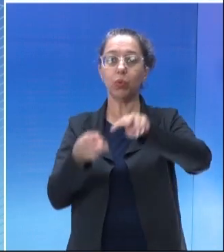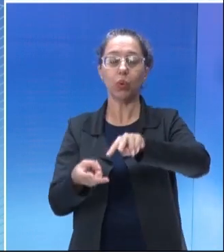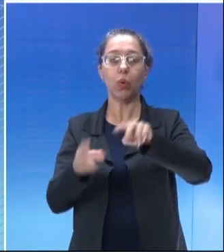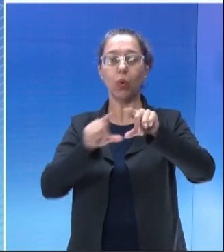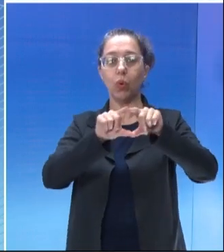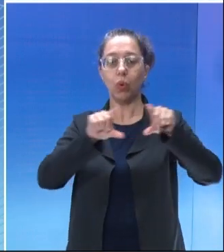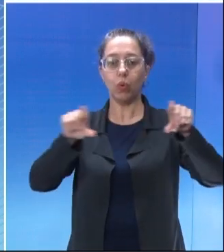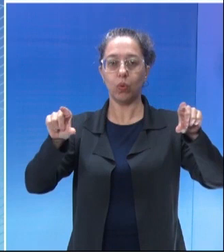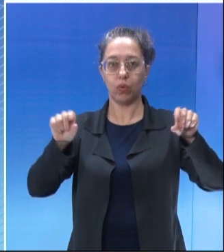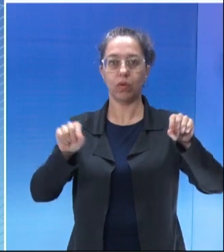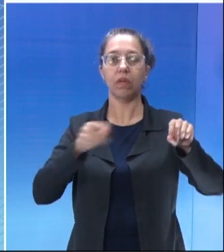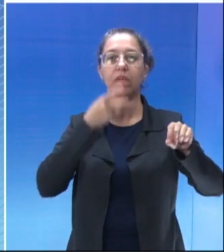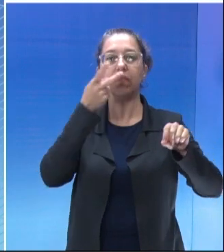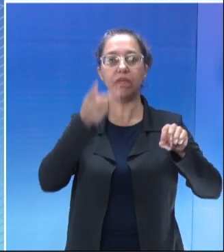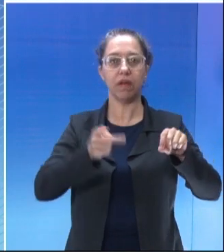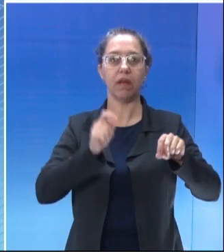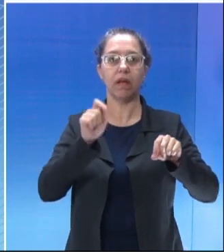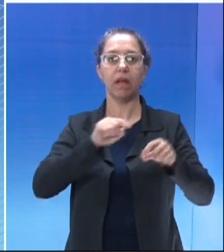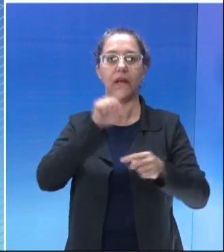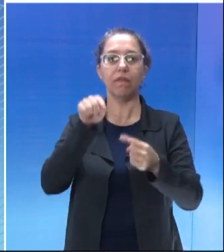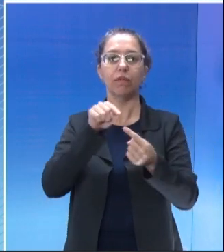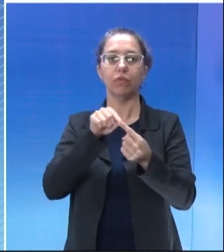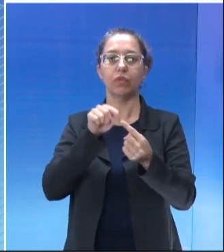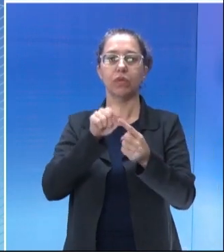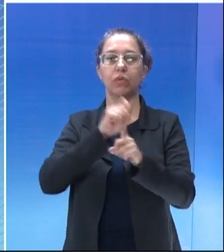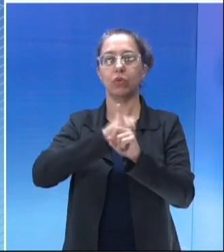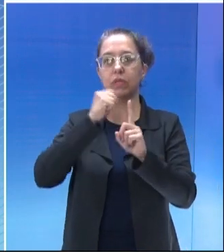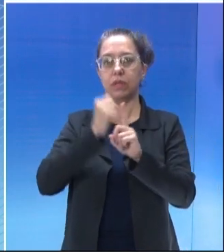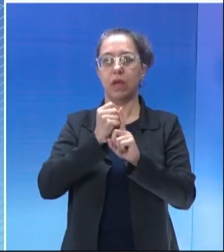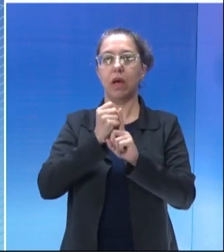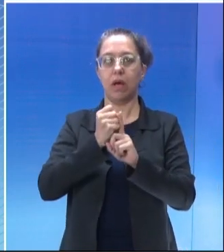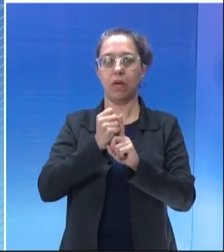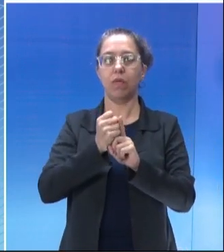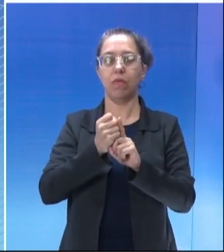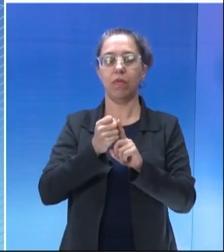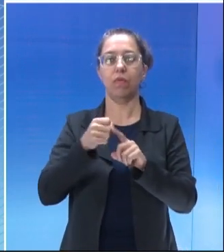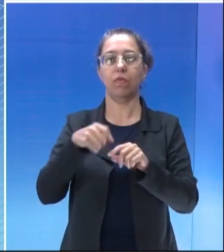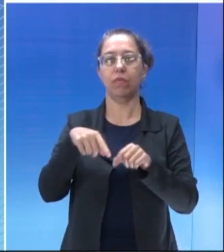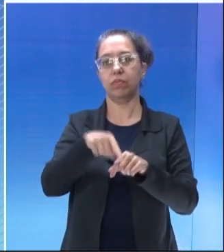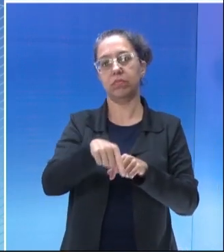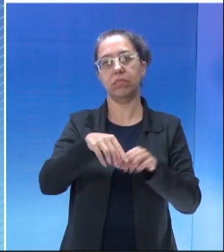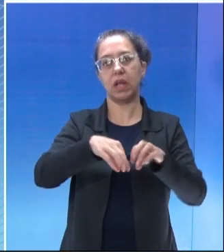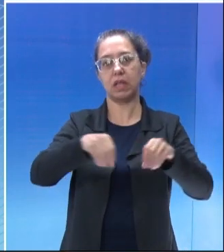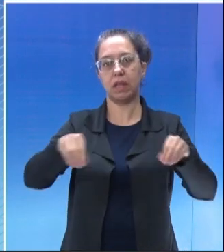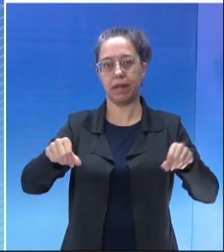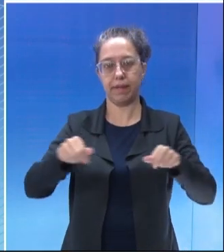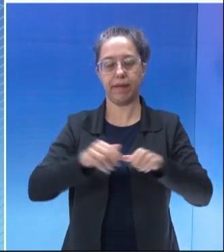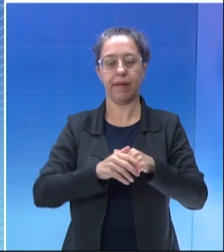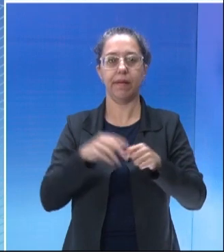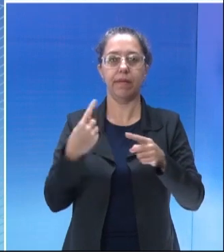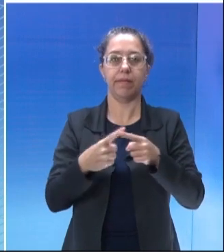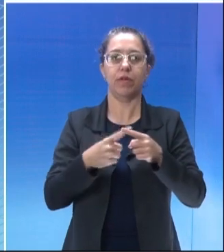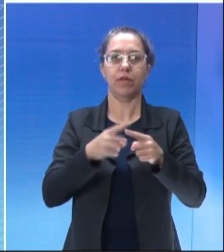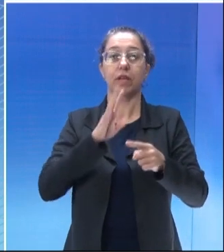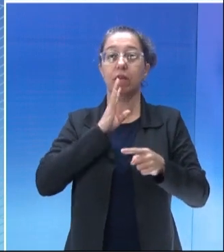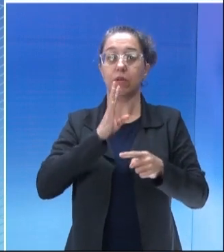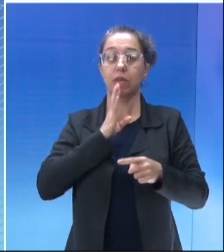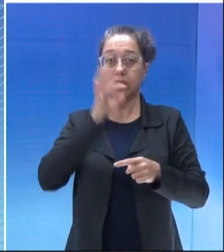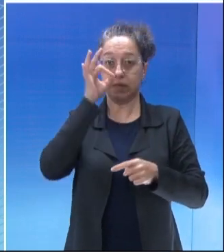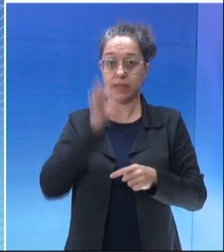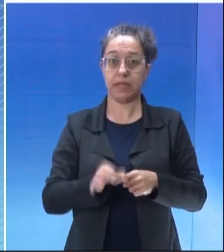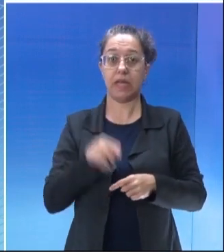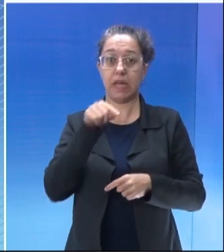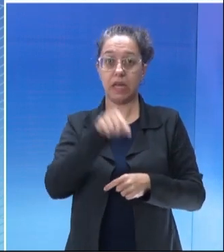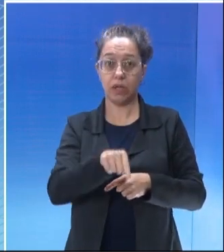artigo da Constituição que fala da função social da propriedade, acrescentando, após o reconhecimento da existência de